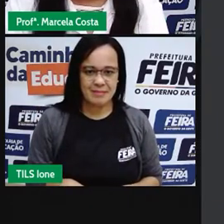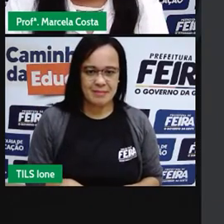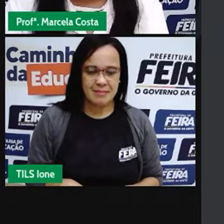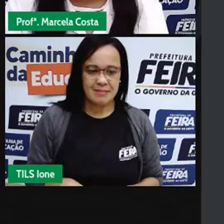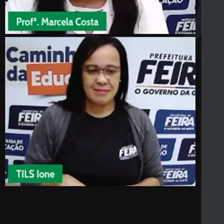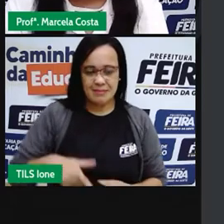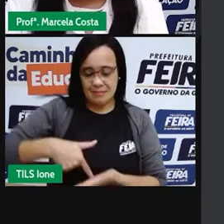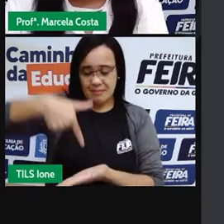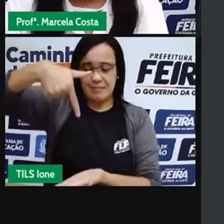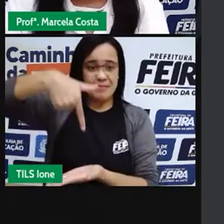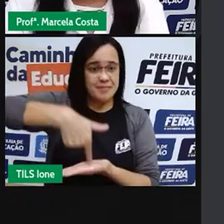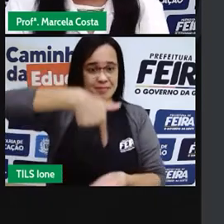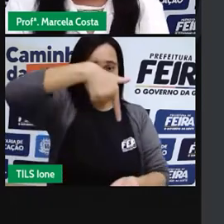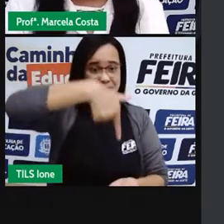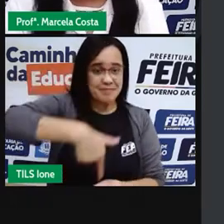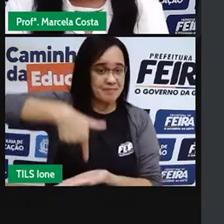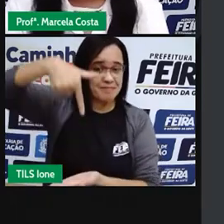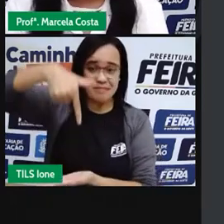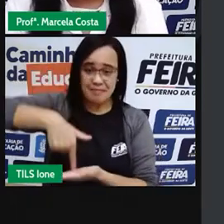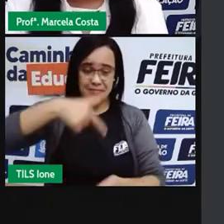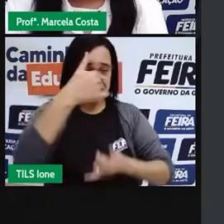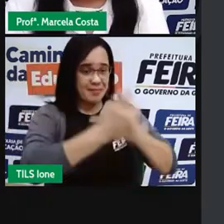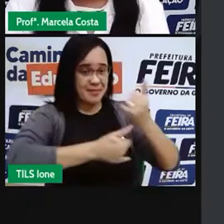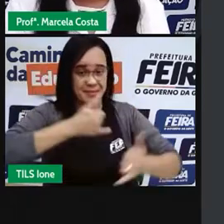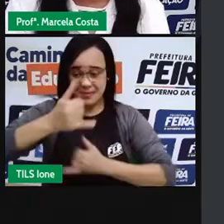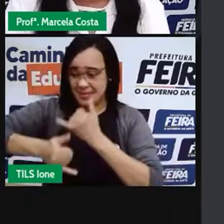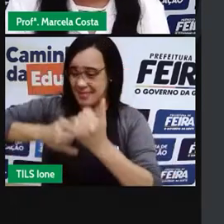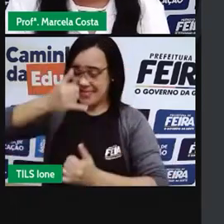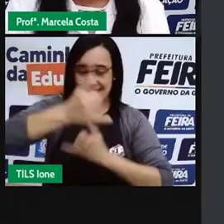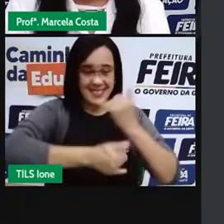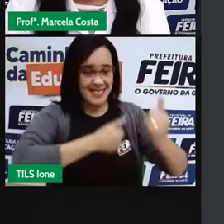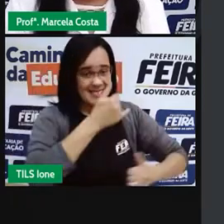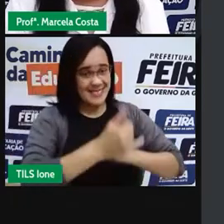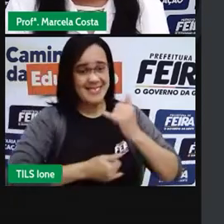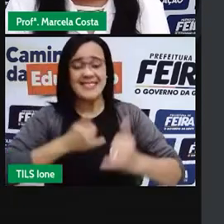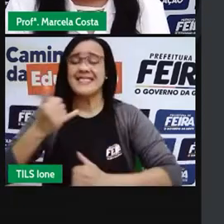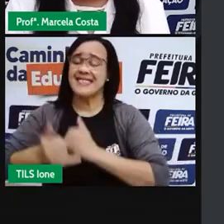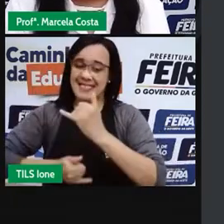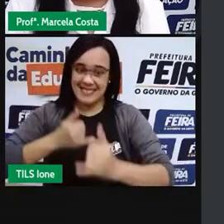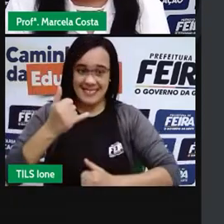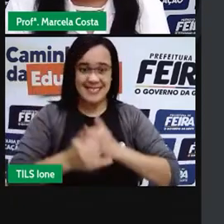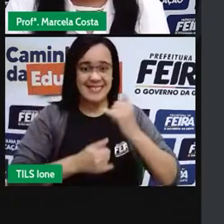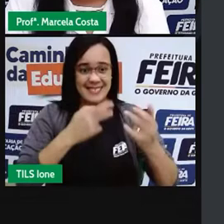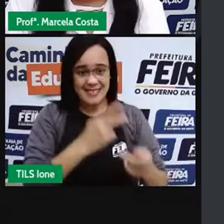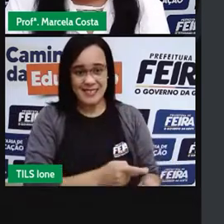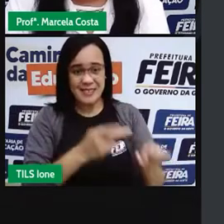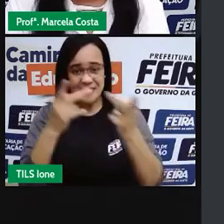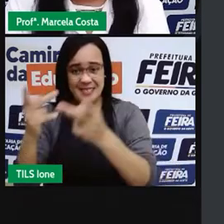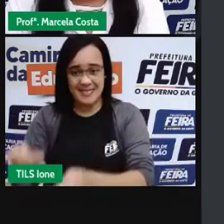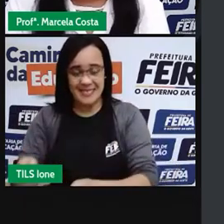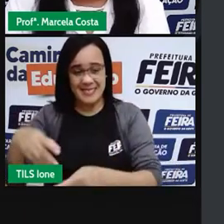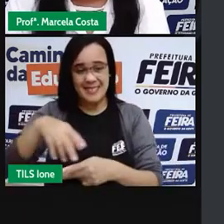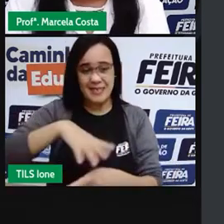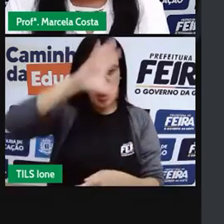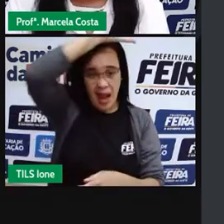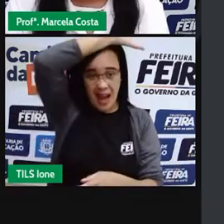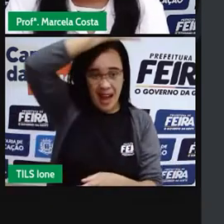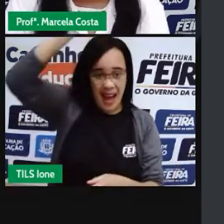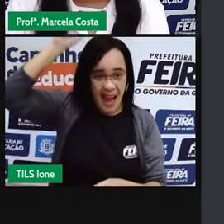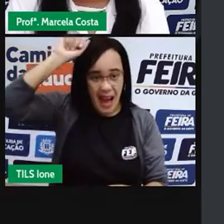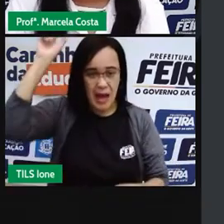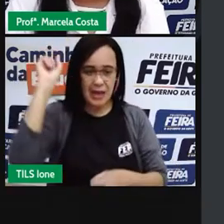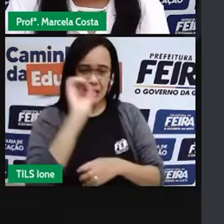É muito levado e vive afrontando molecagem, quando o visito da galinheiro provoca uma